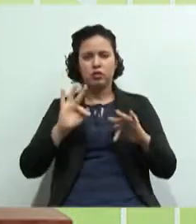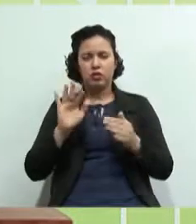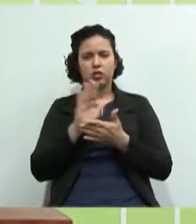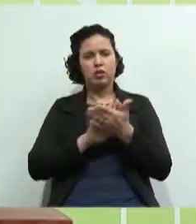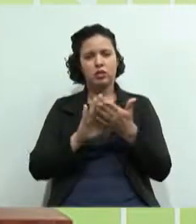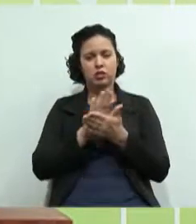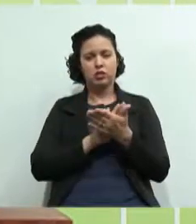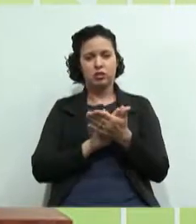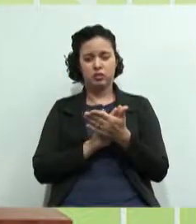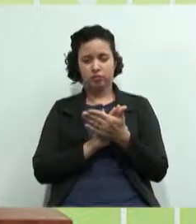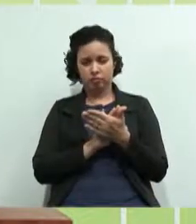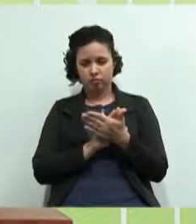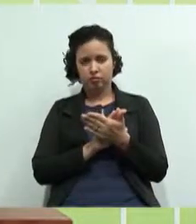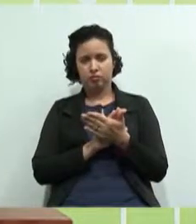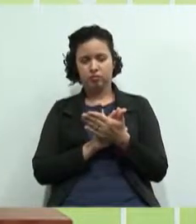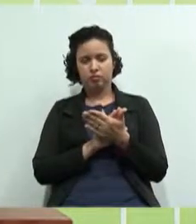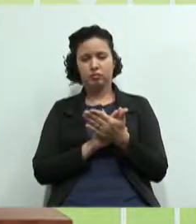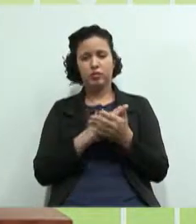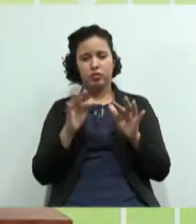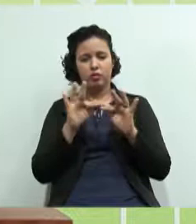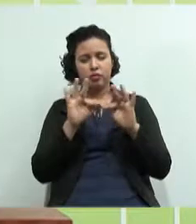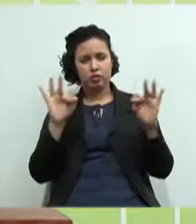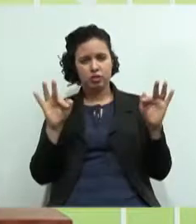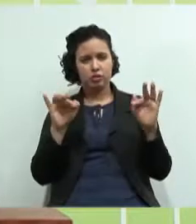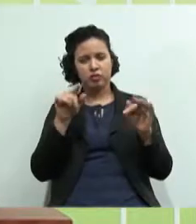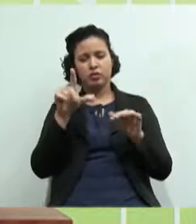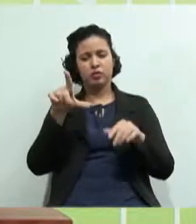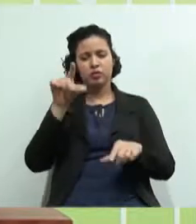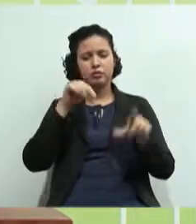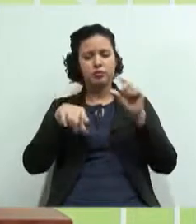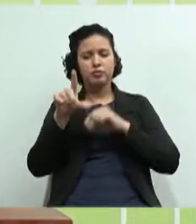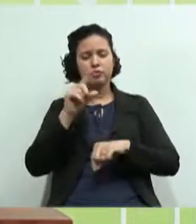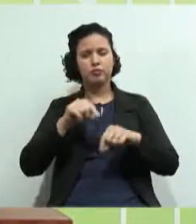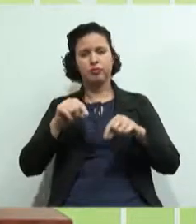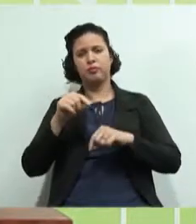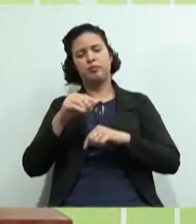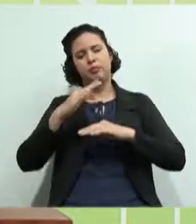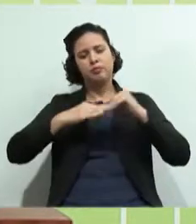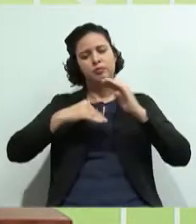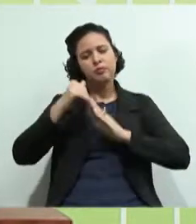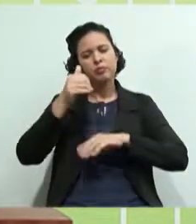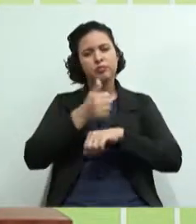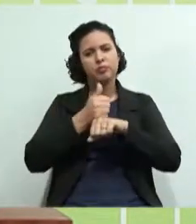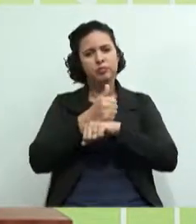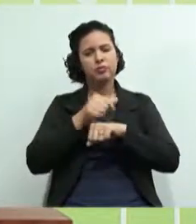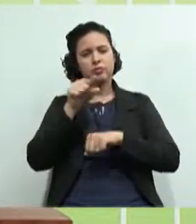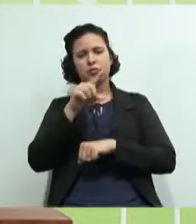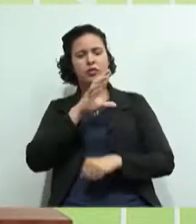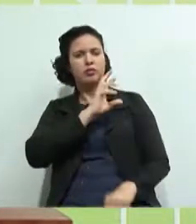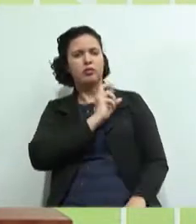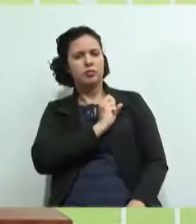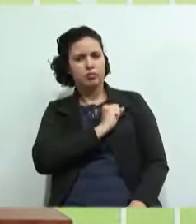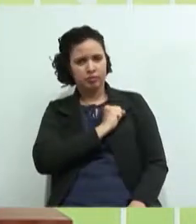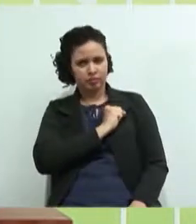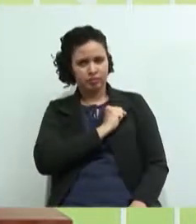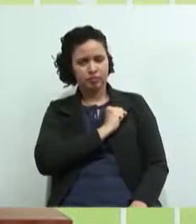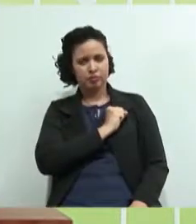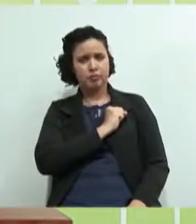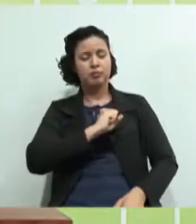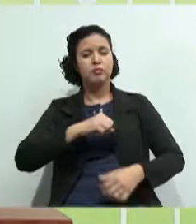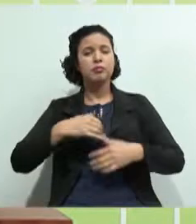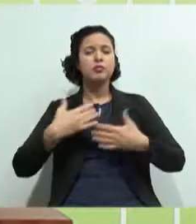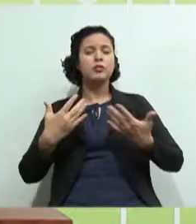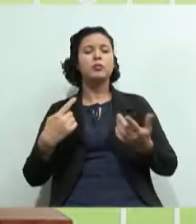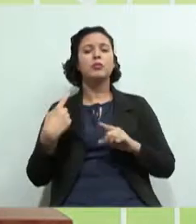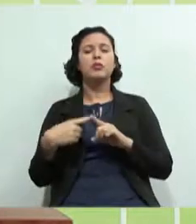só essa última que Confúcio falou aqui, ó. Escolha uma profissão que ame e não terá que trabalhar um único dia em sua vida. É claro, porque